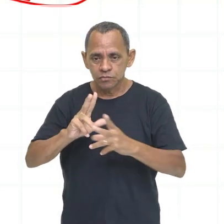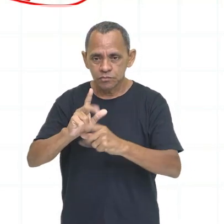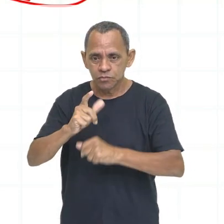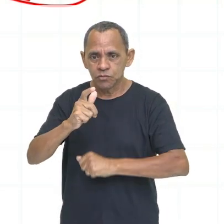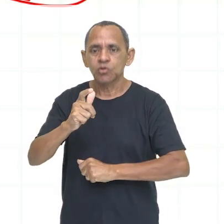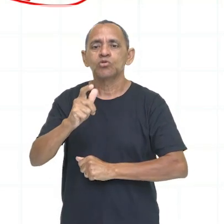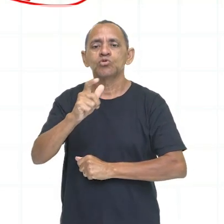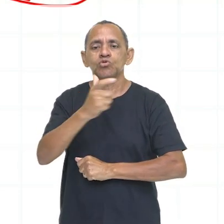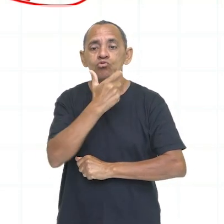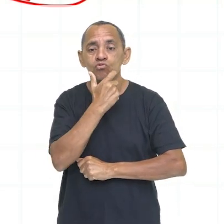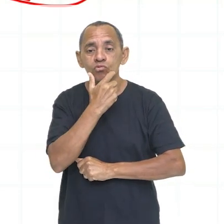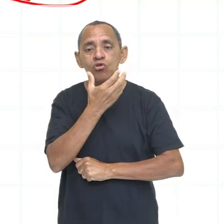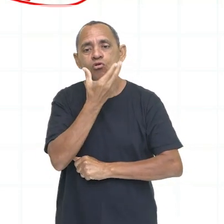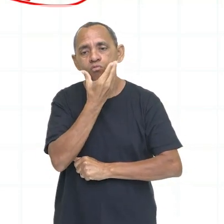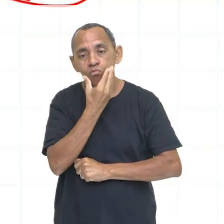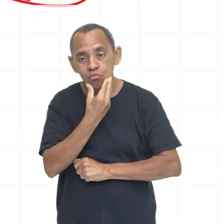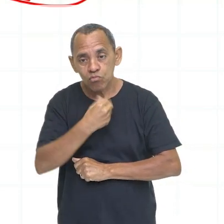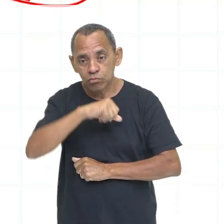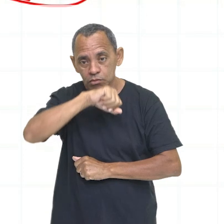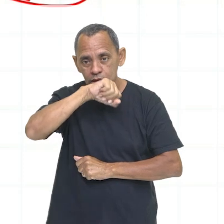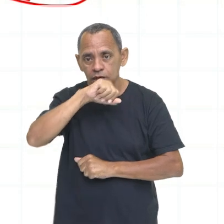todos, of which, dos quais,